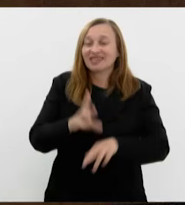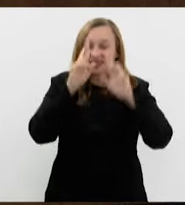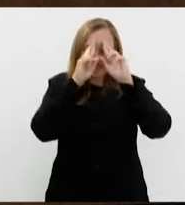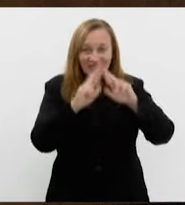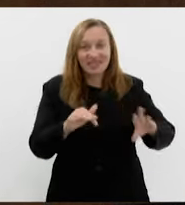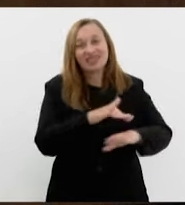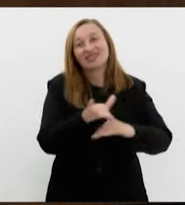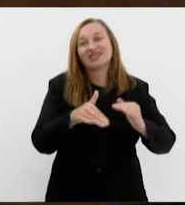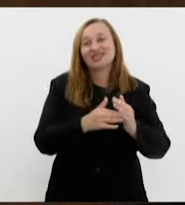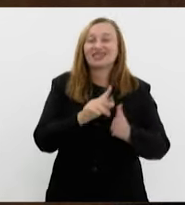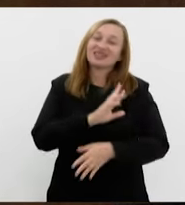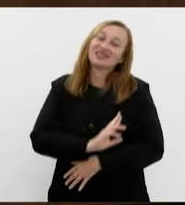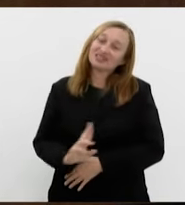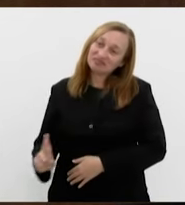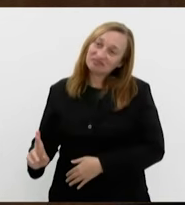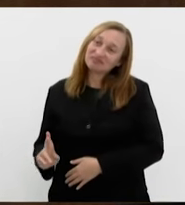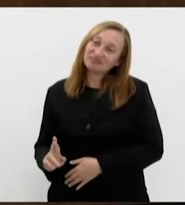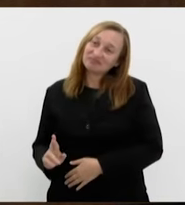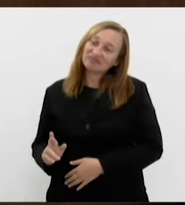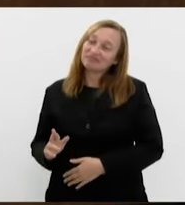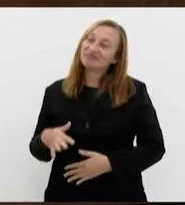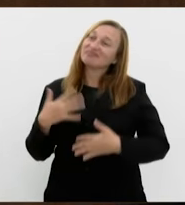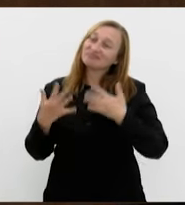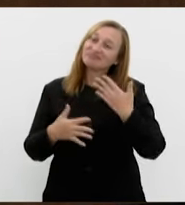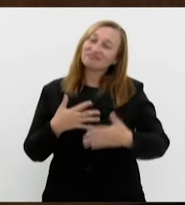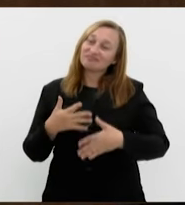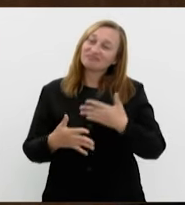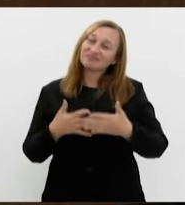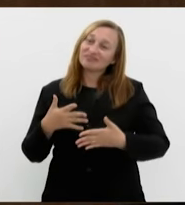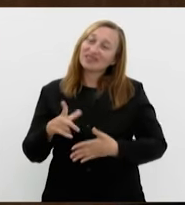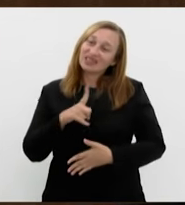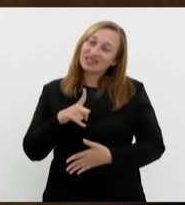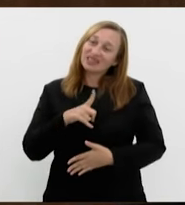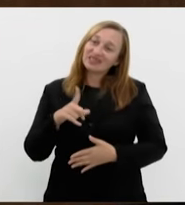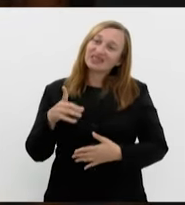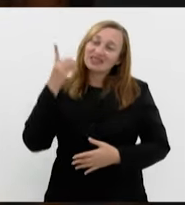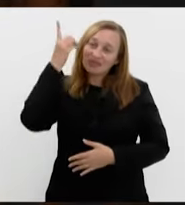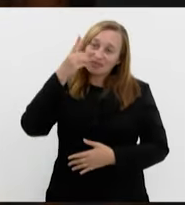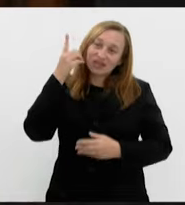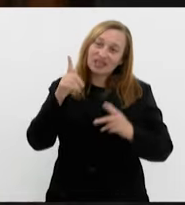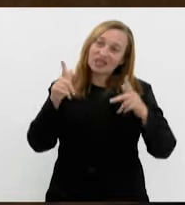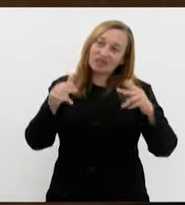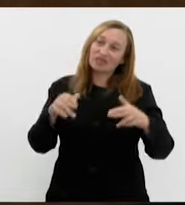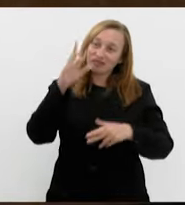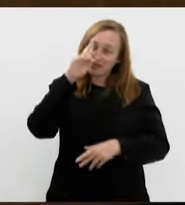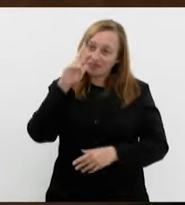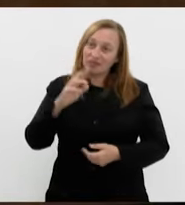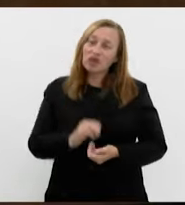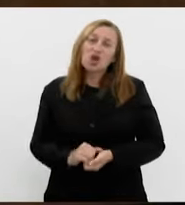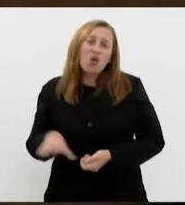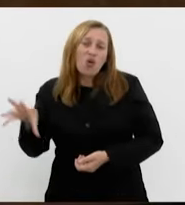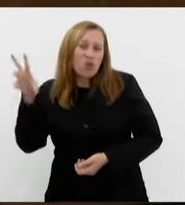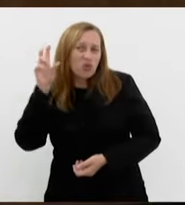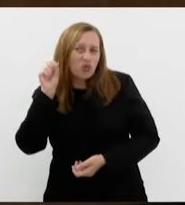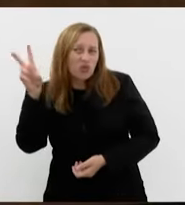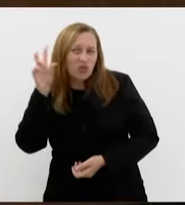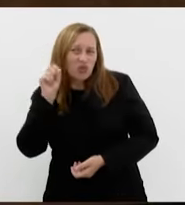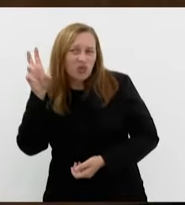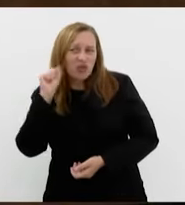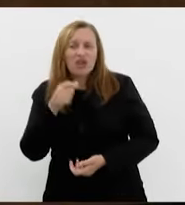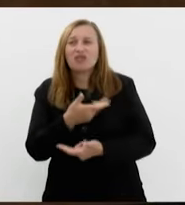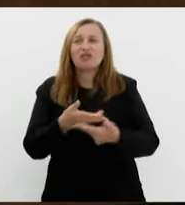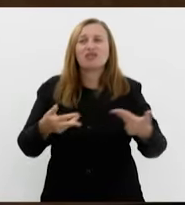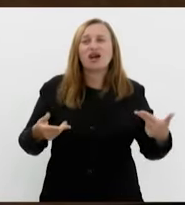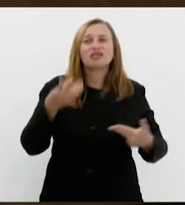as religiões. É um privilégio o parlamento ter uma deputada do seu calibre. Tiaju, eu ouvi vários